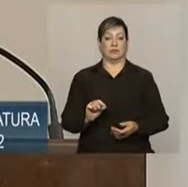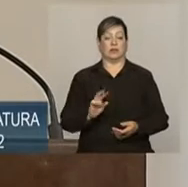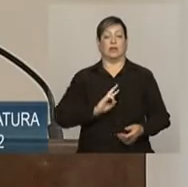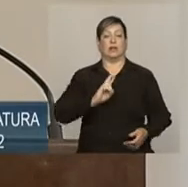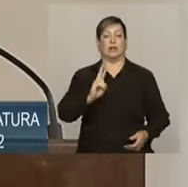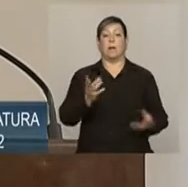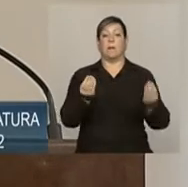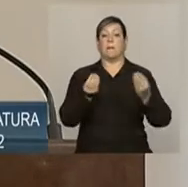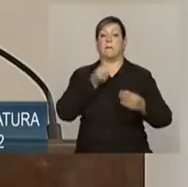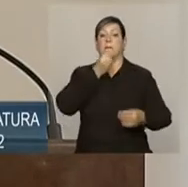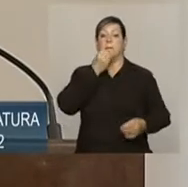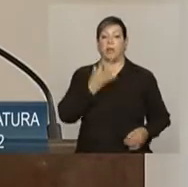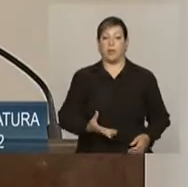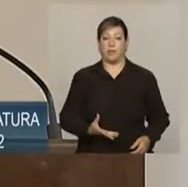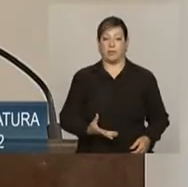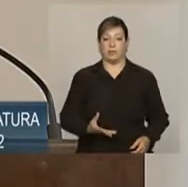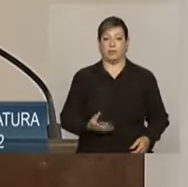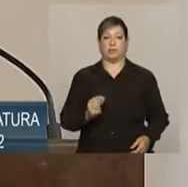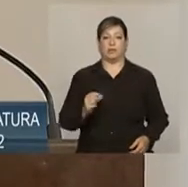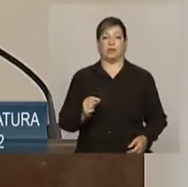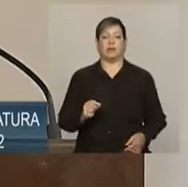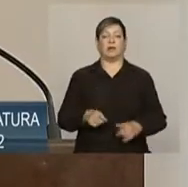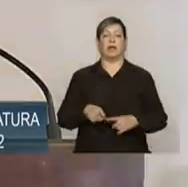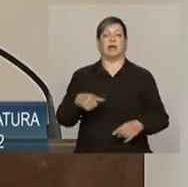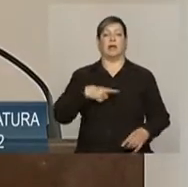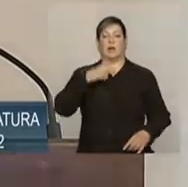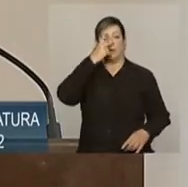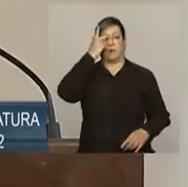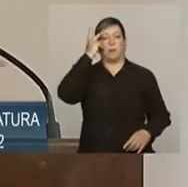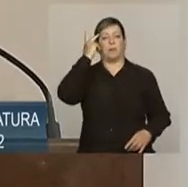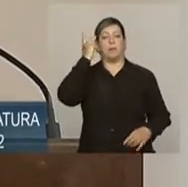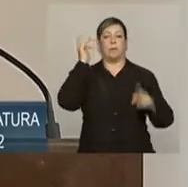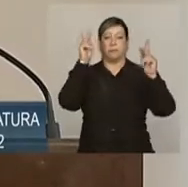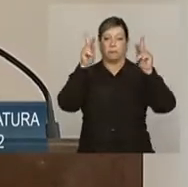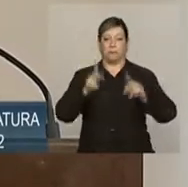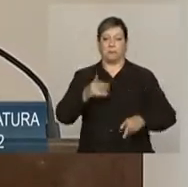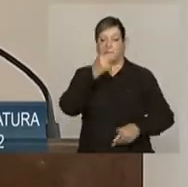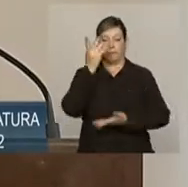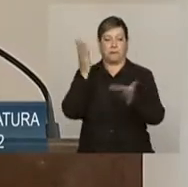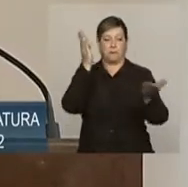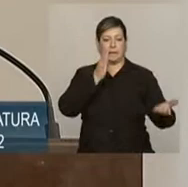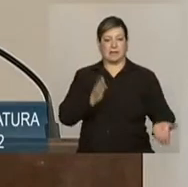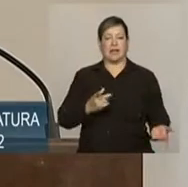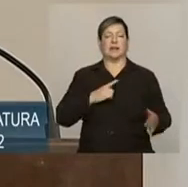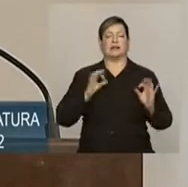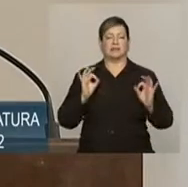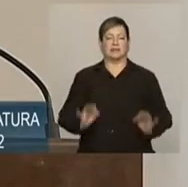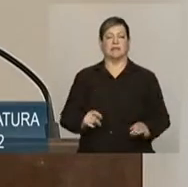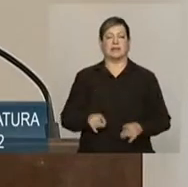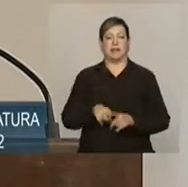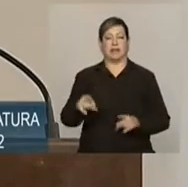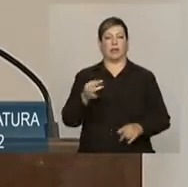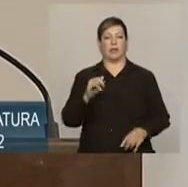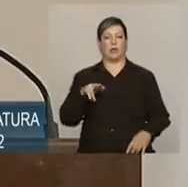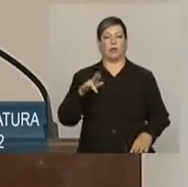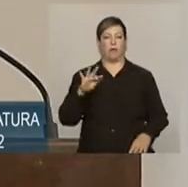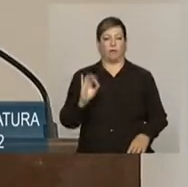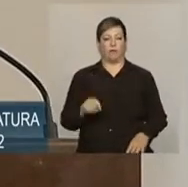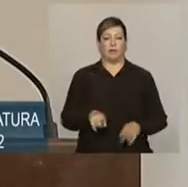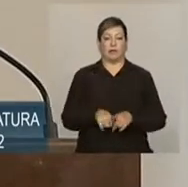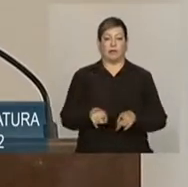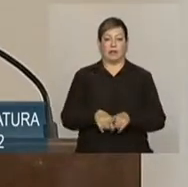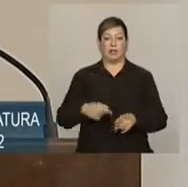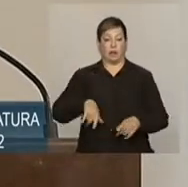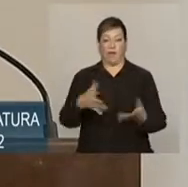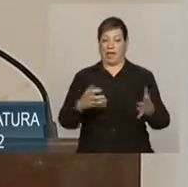resultado muito favorável, tanto para a população brasileira e eu quero ter certeza que também para Triunfo, que a gente quer